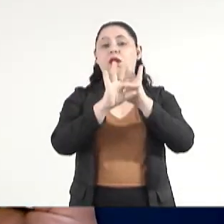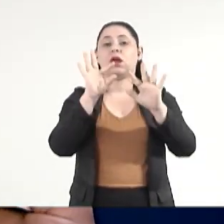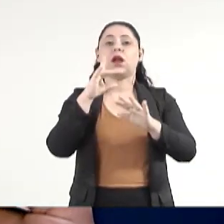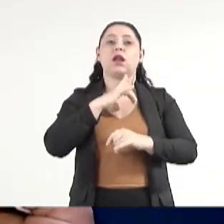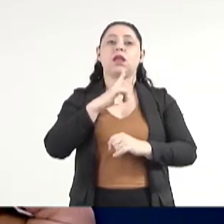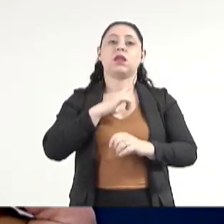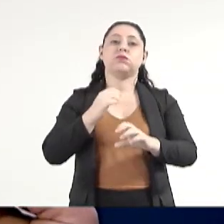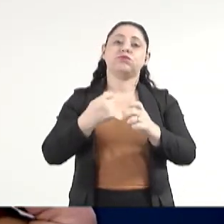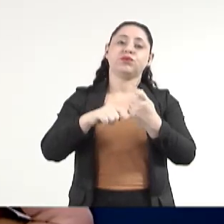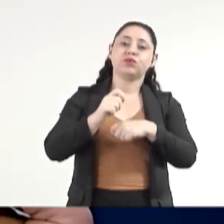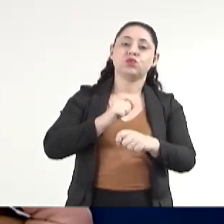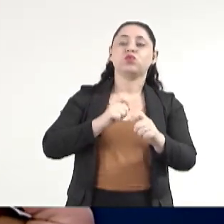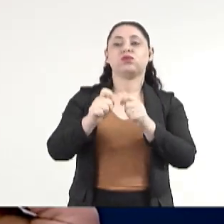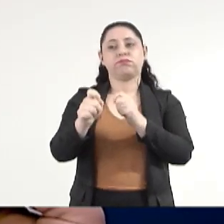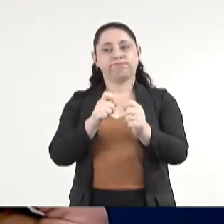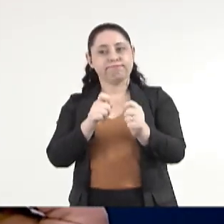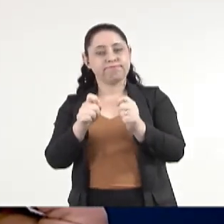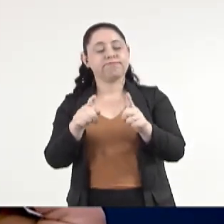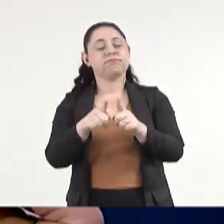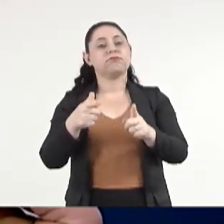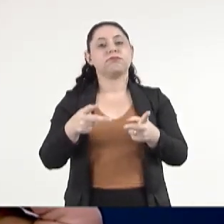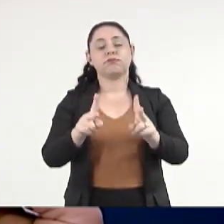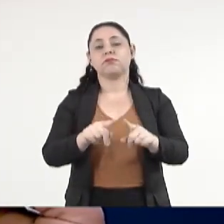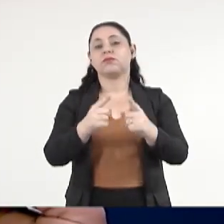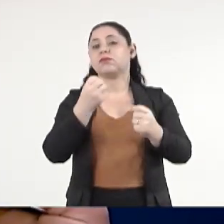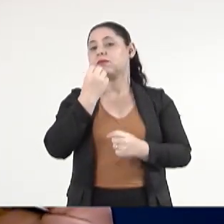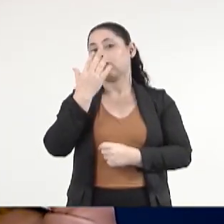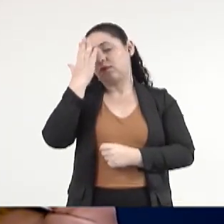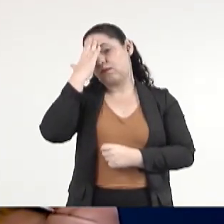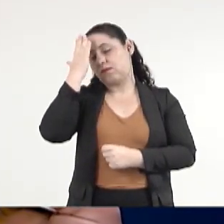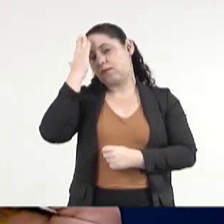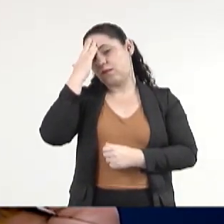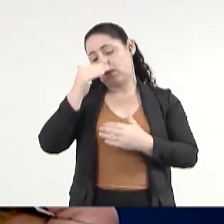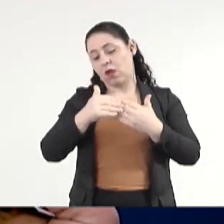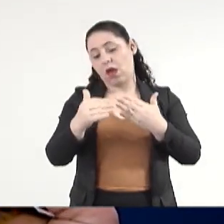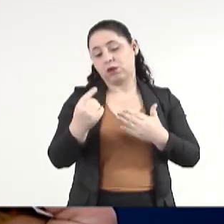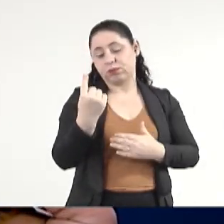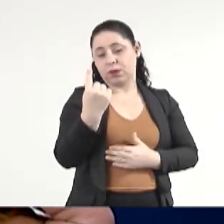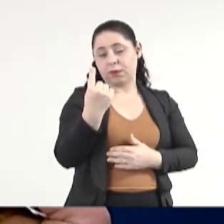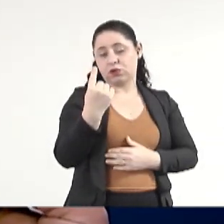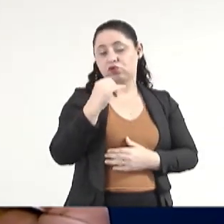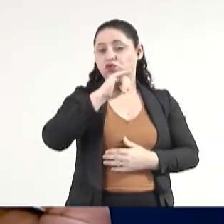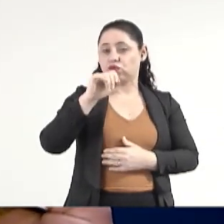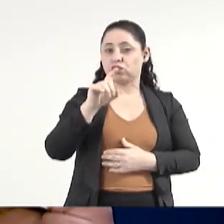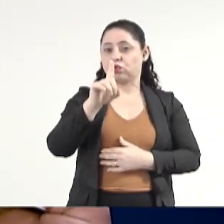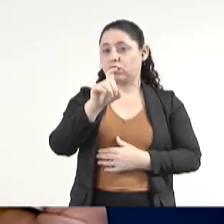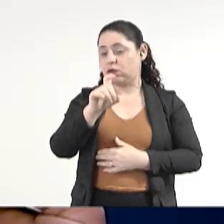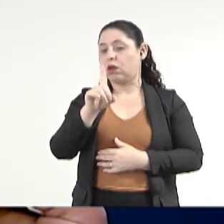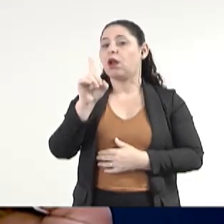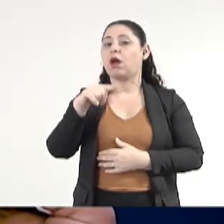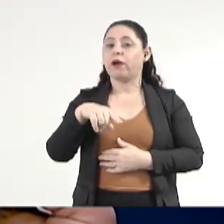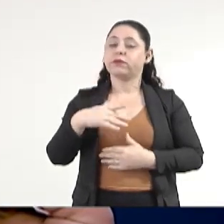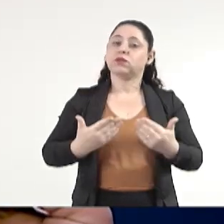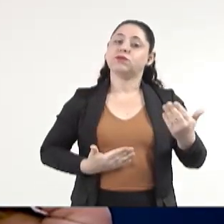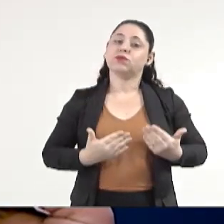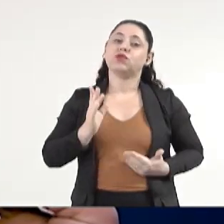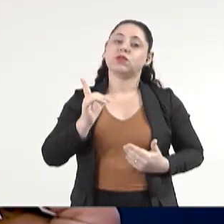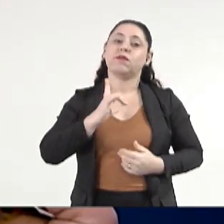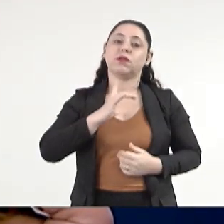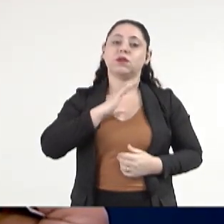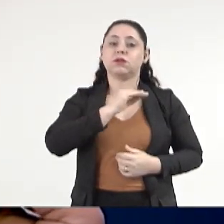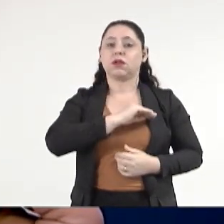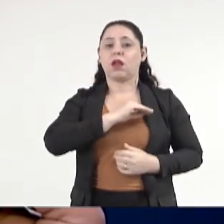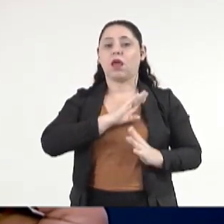claro, as negociações vão continuar, mas é muito bom saber que a partir do dia 1º de janeiro, esses servidores já vão